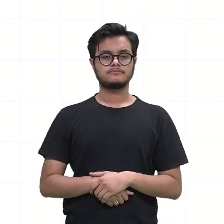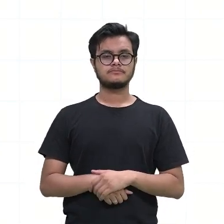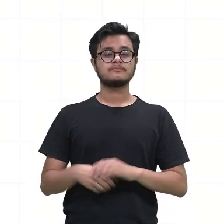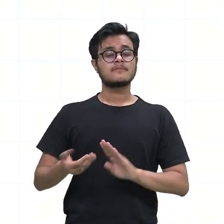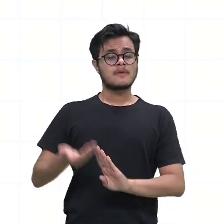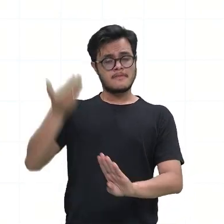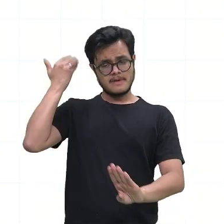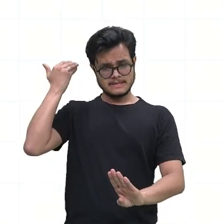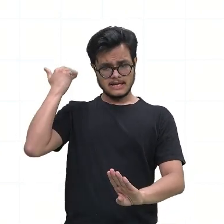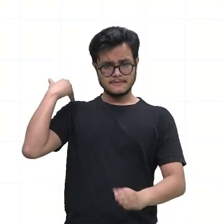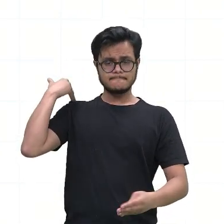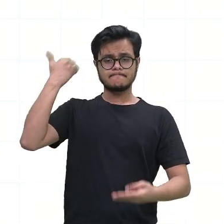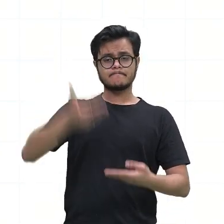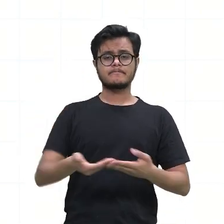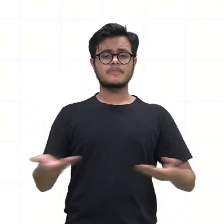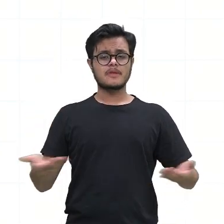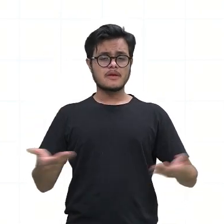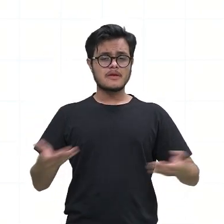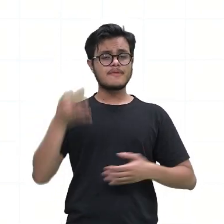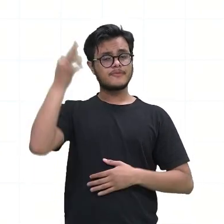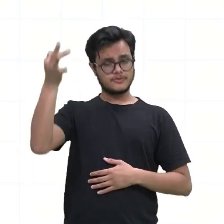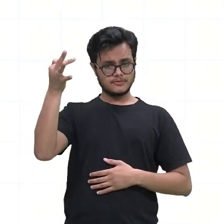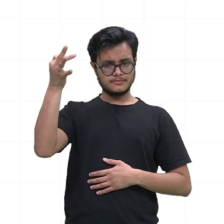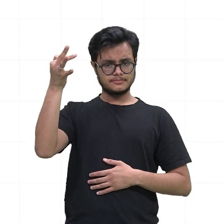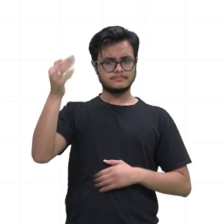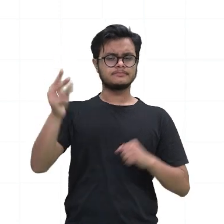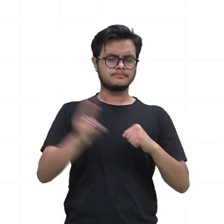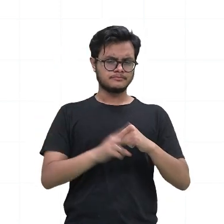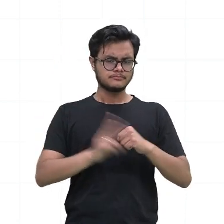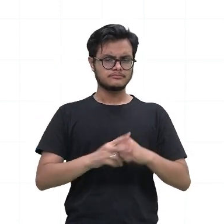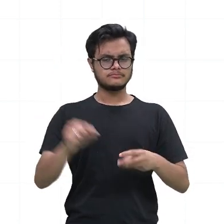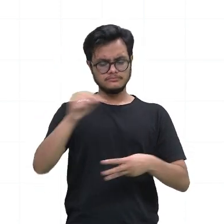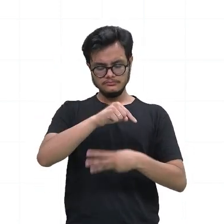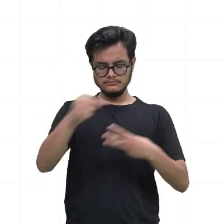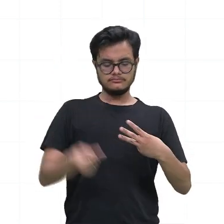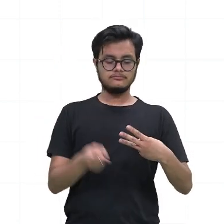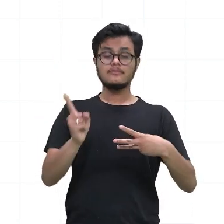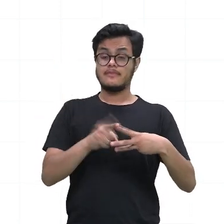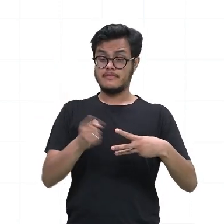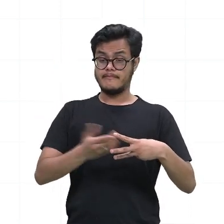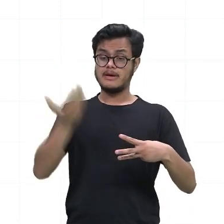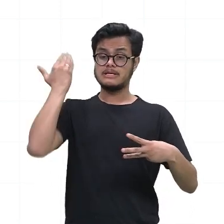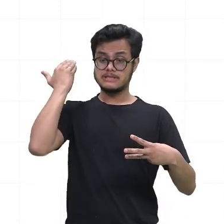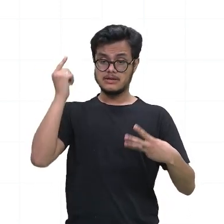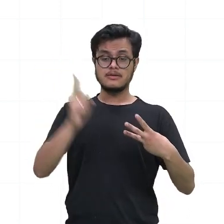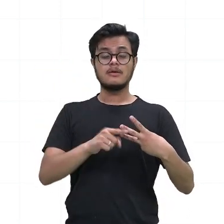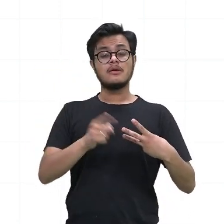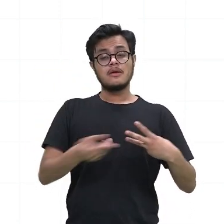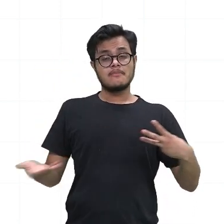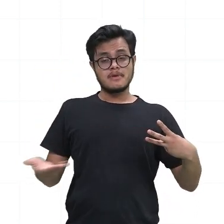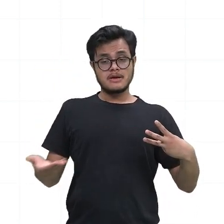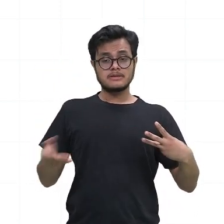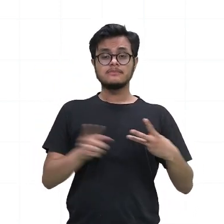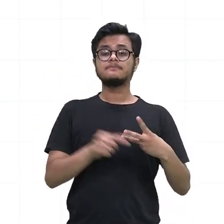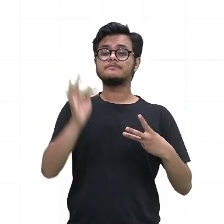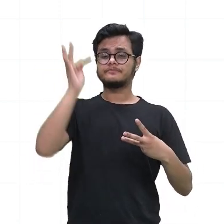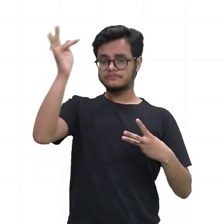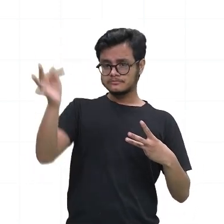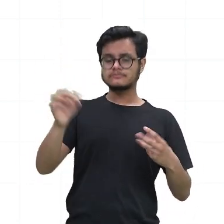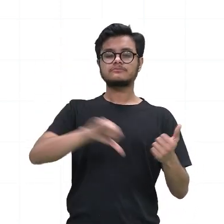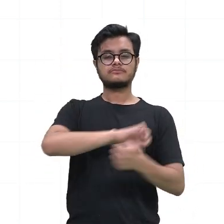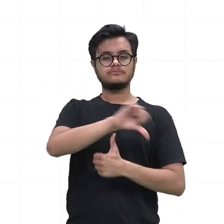Temos passado, presente e futuro. Também vão indicar